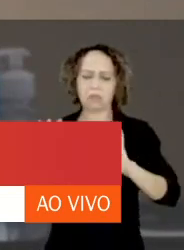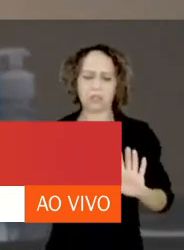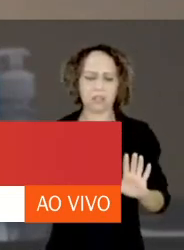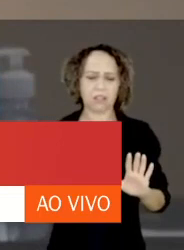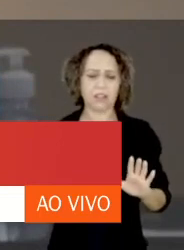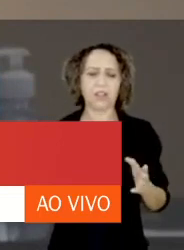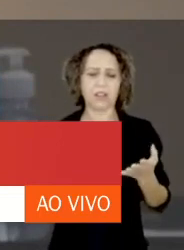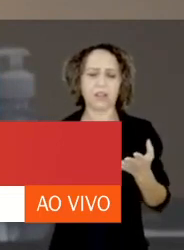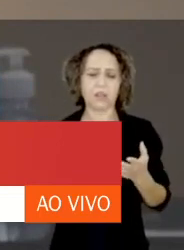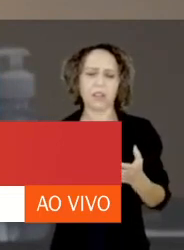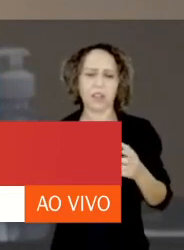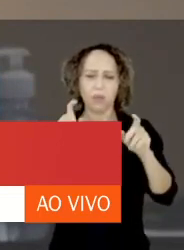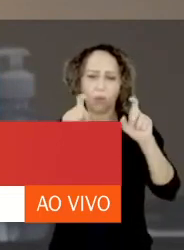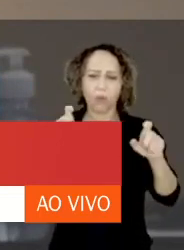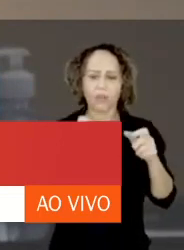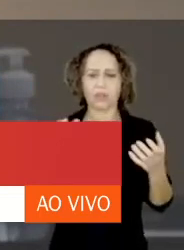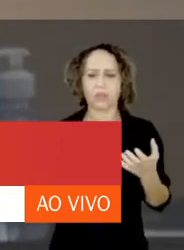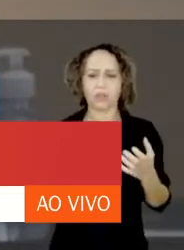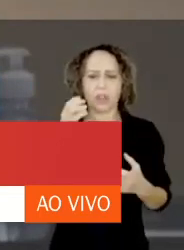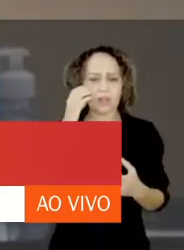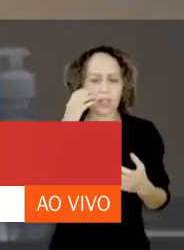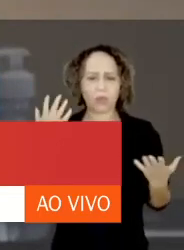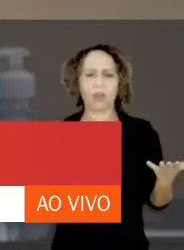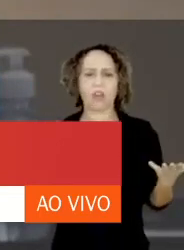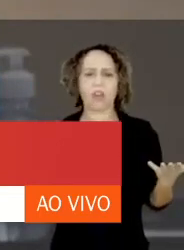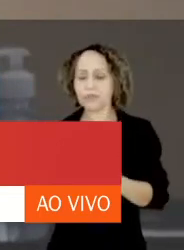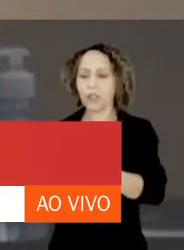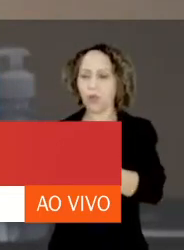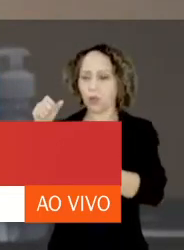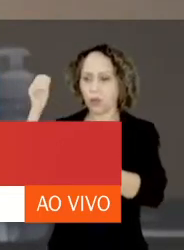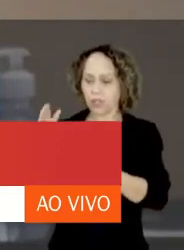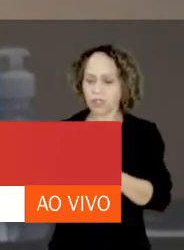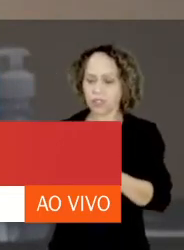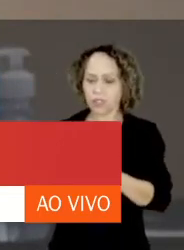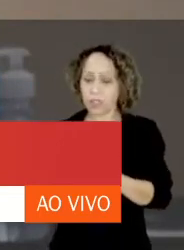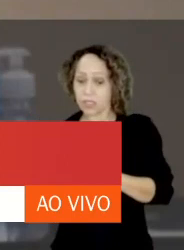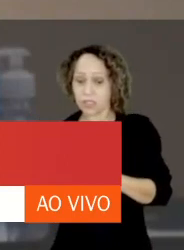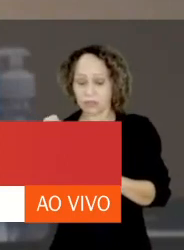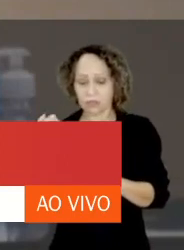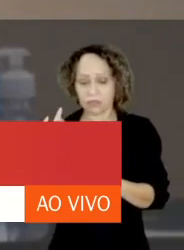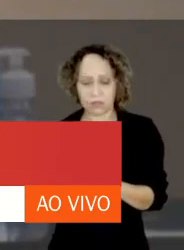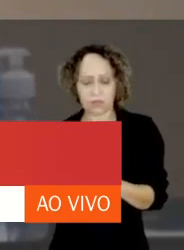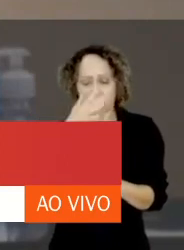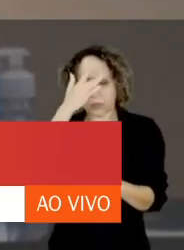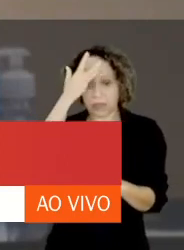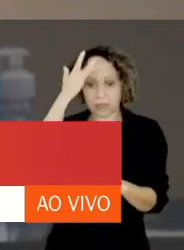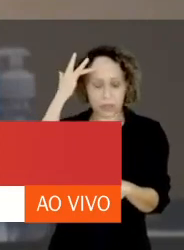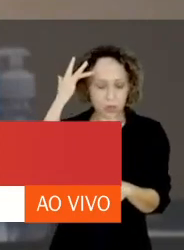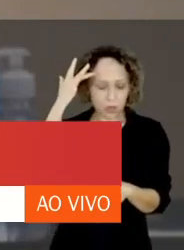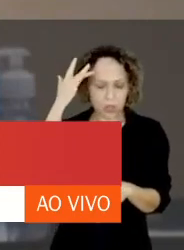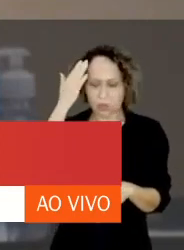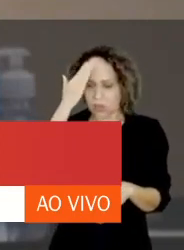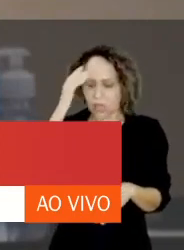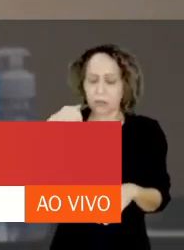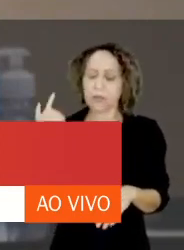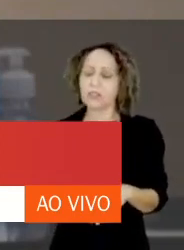acha... Ele finge de bobo. Que vai ganhar a eleição com Lula. Com Bolsonaro vai perder voto. Ele Bolsonaro finge, no Nordeste tira voto. É uma questão